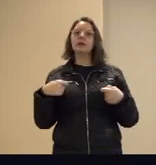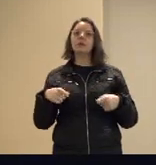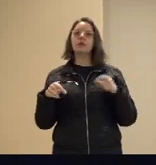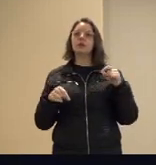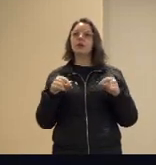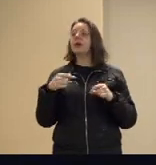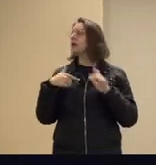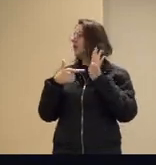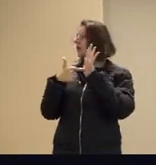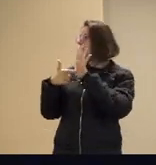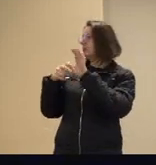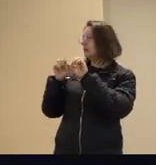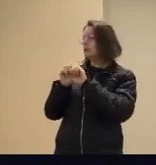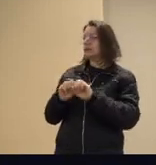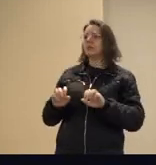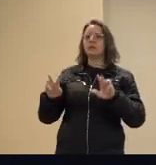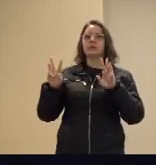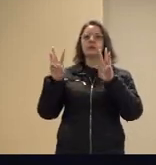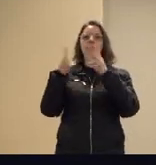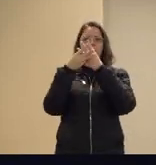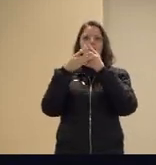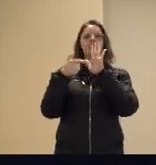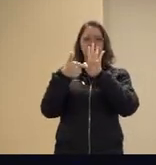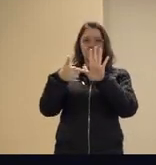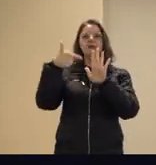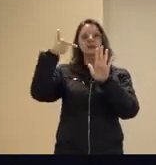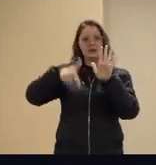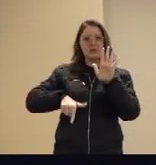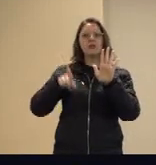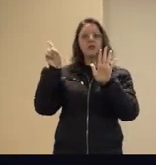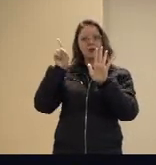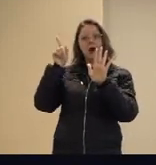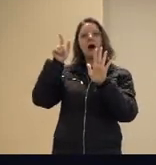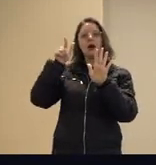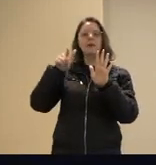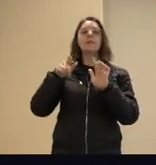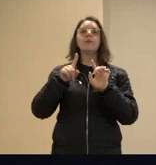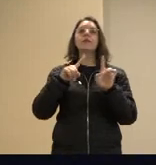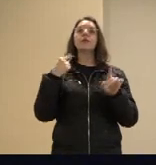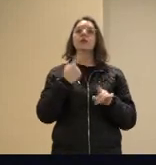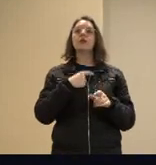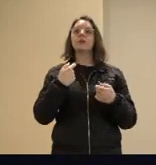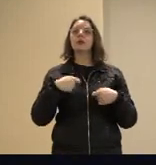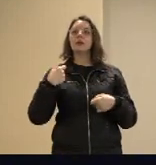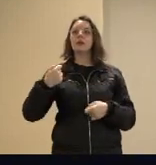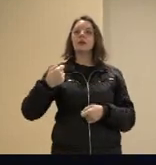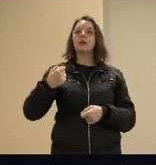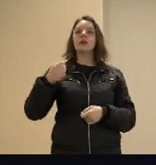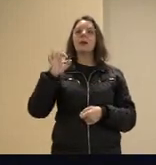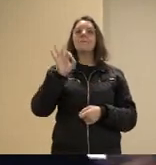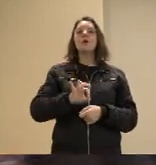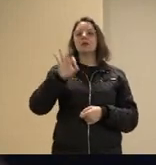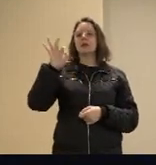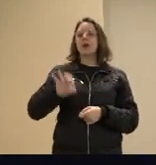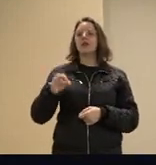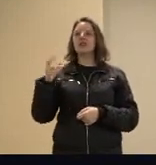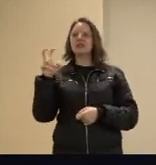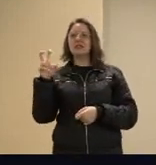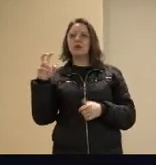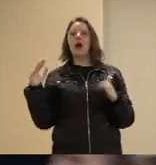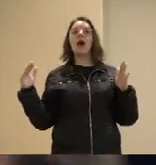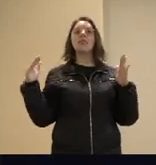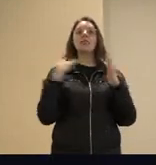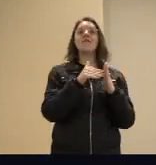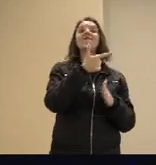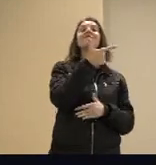aí apresentei na tela, que nós precisamos ir de 4, 5 para 20 o acolhimento. E Vânia, quando falou,